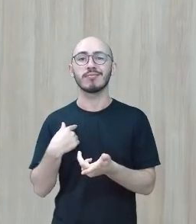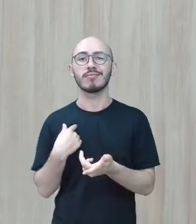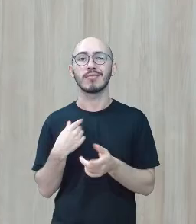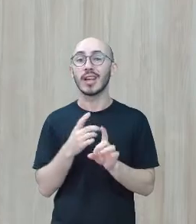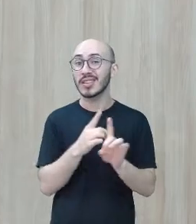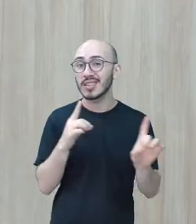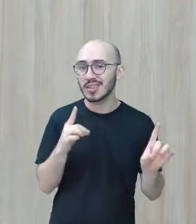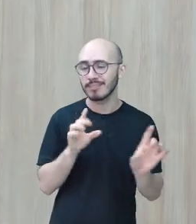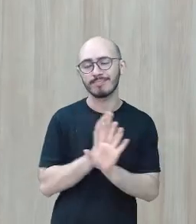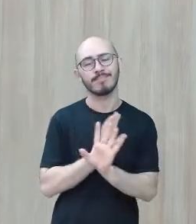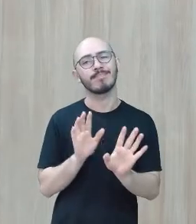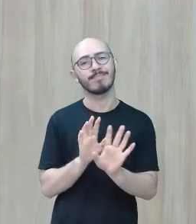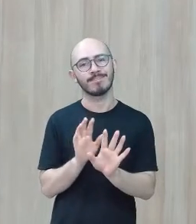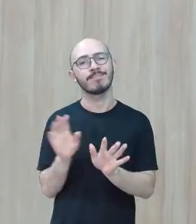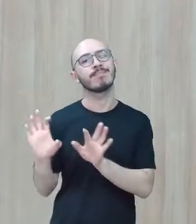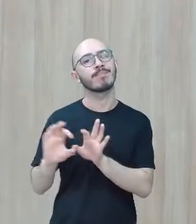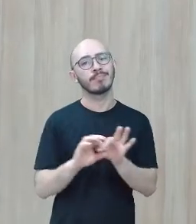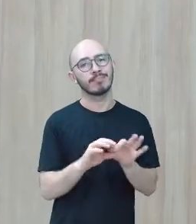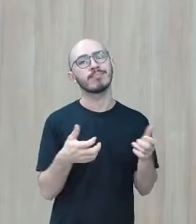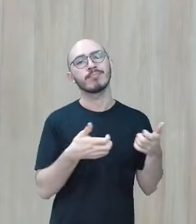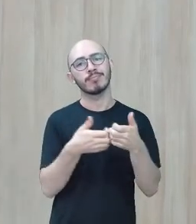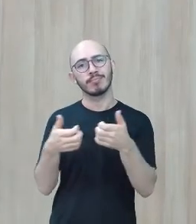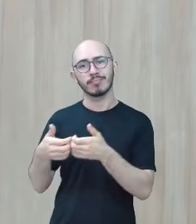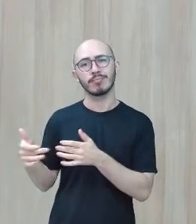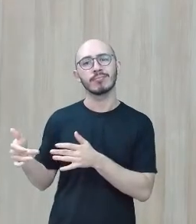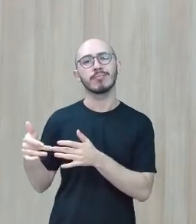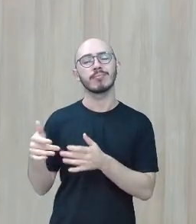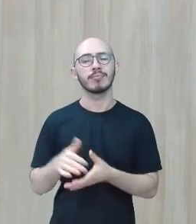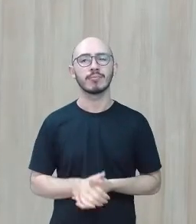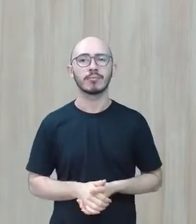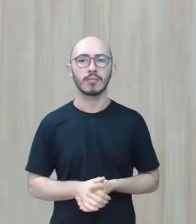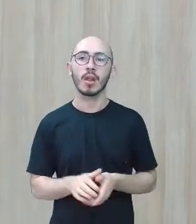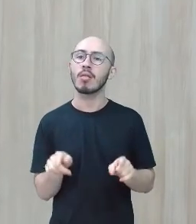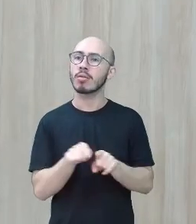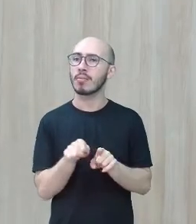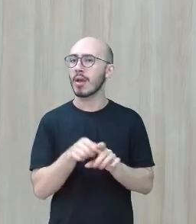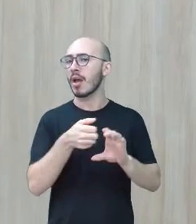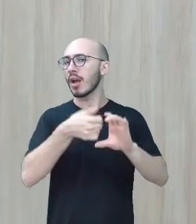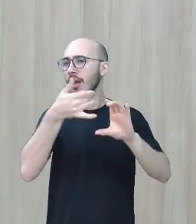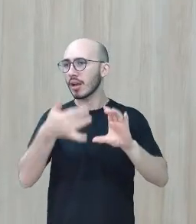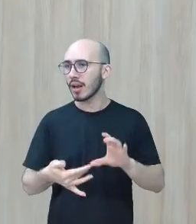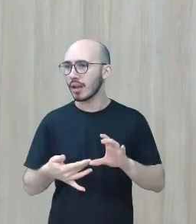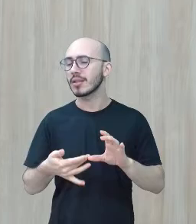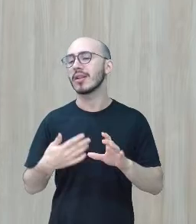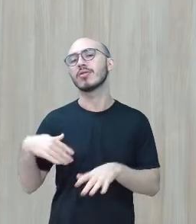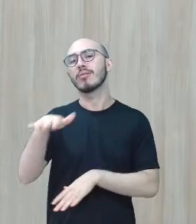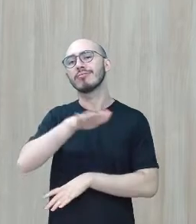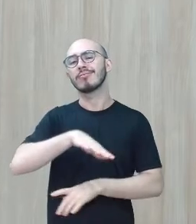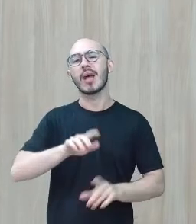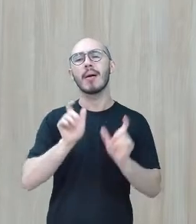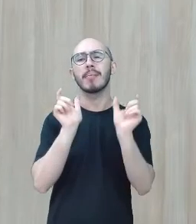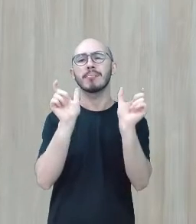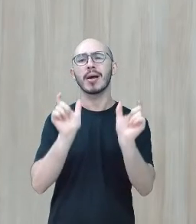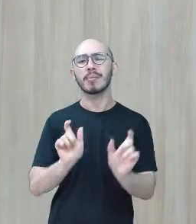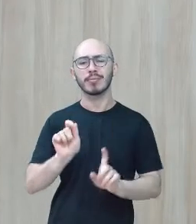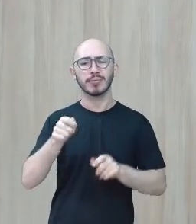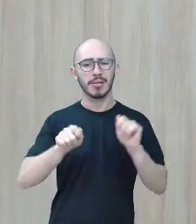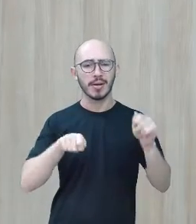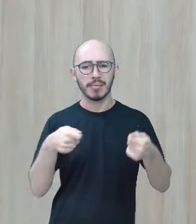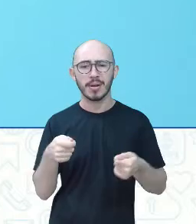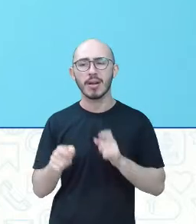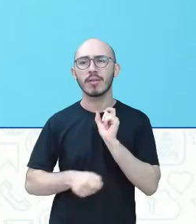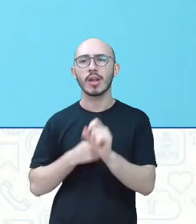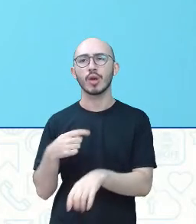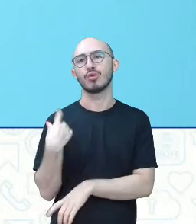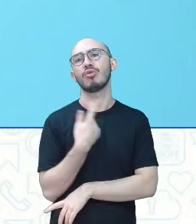né? Mas, falando dos aspectos semânticos e lexicais e etc., a gente pode